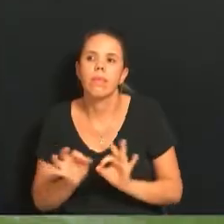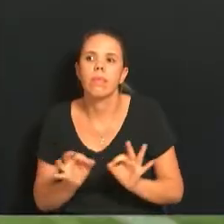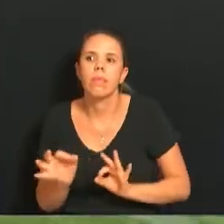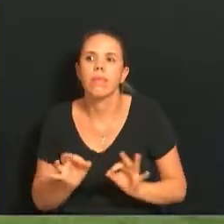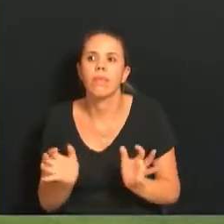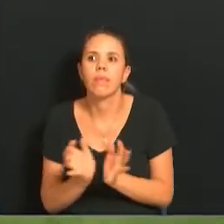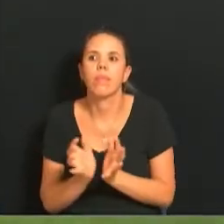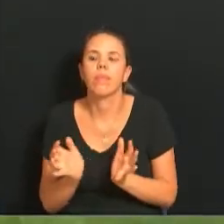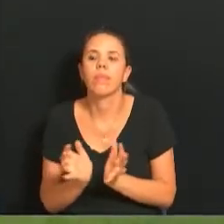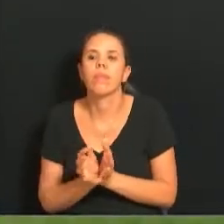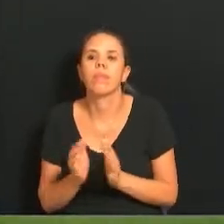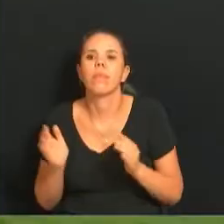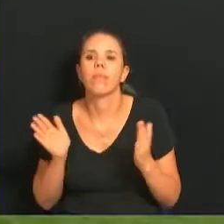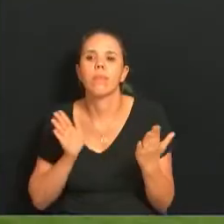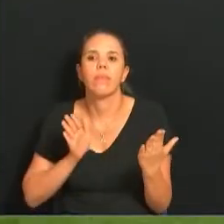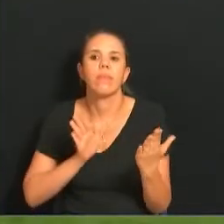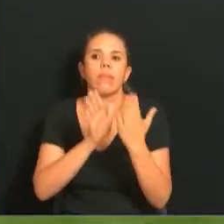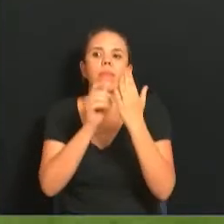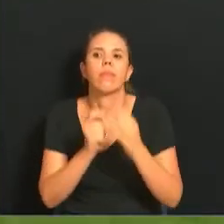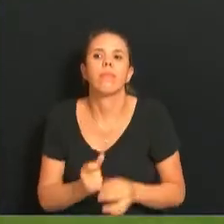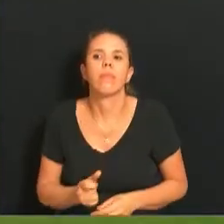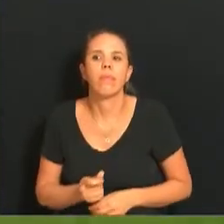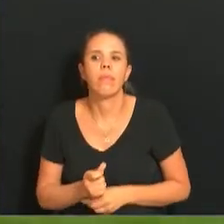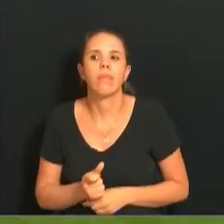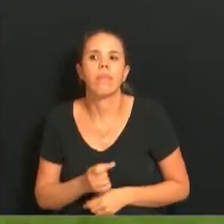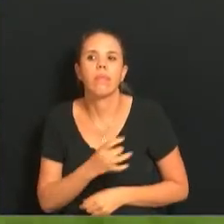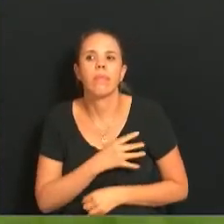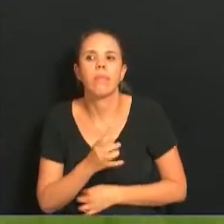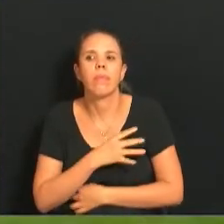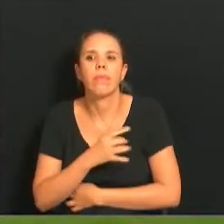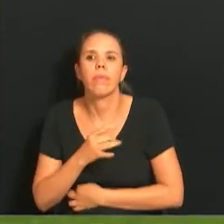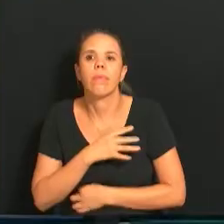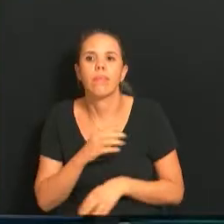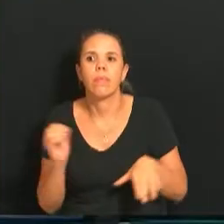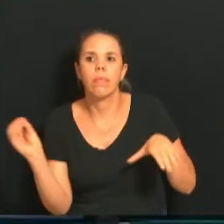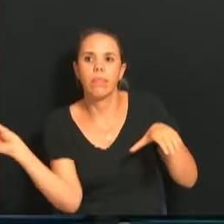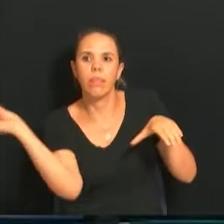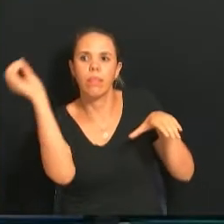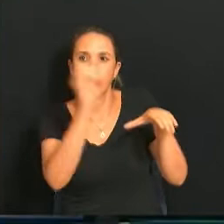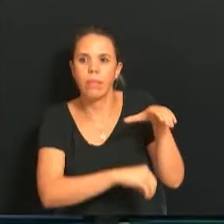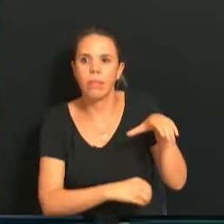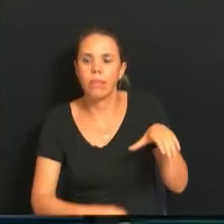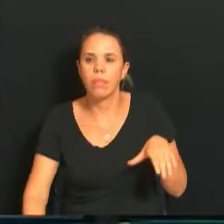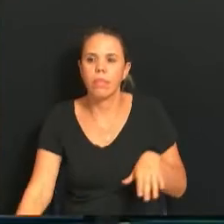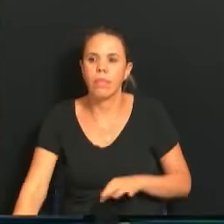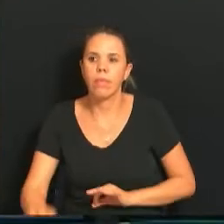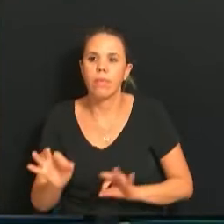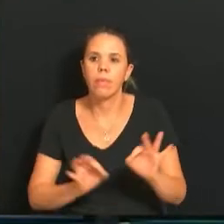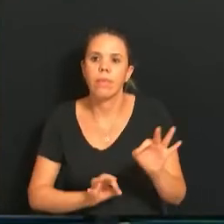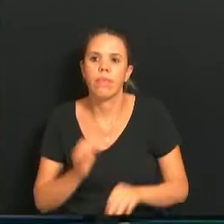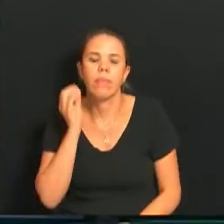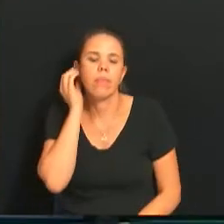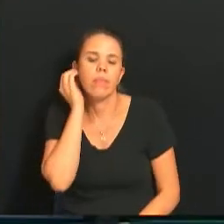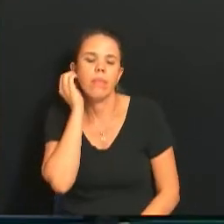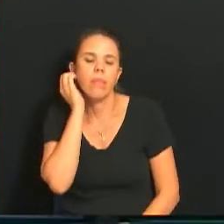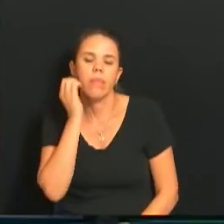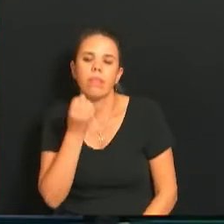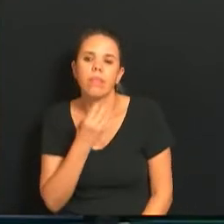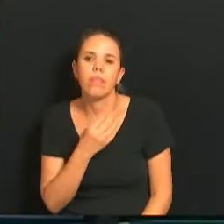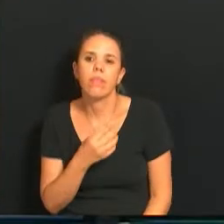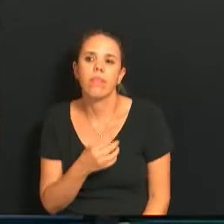equipe para o confronto e sobre as temidas bolas aéreas. A preparação vem sendo boa, né? O grupo